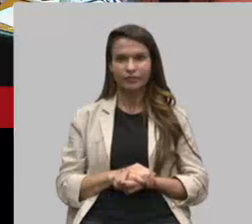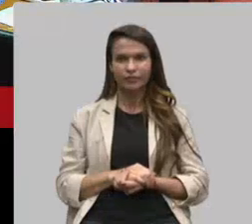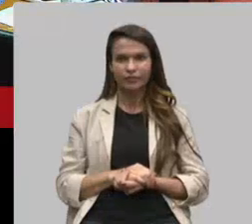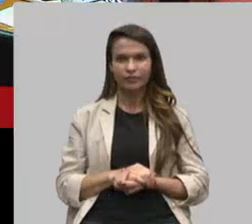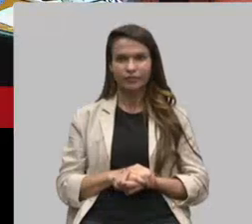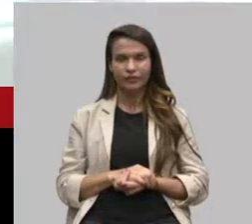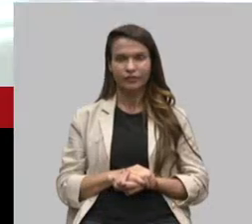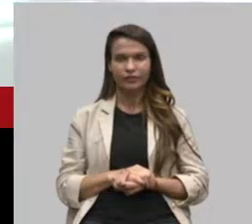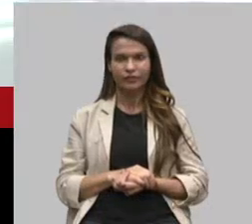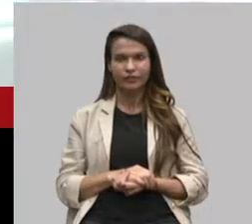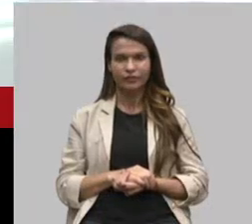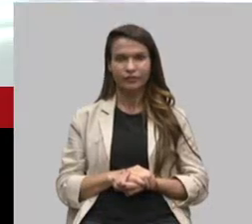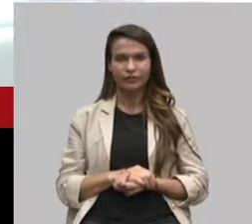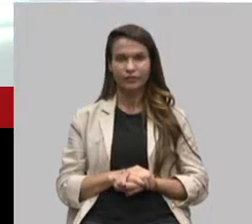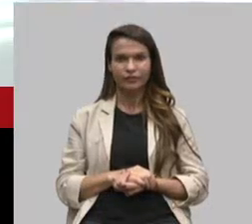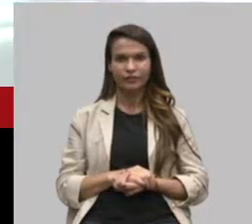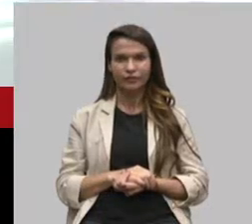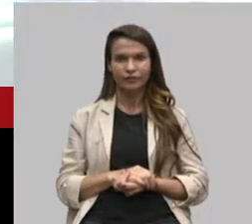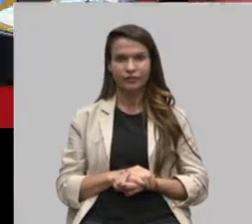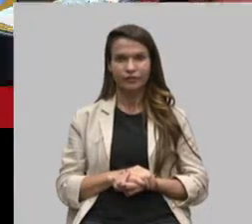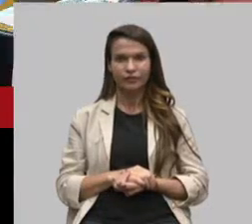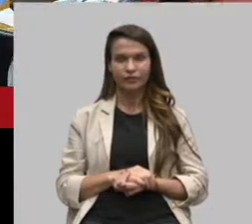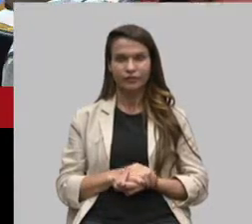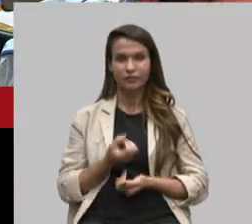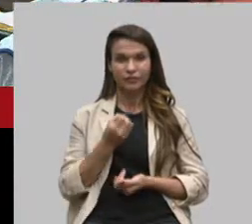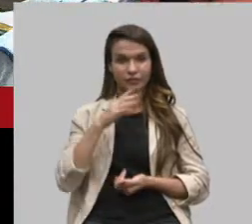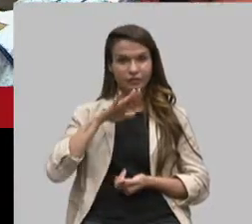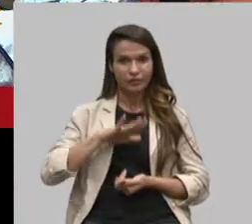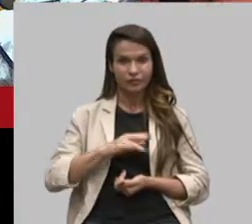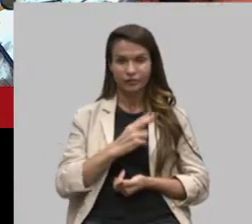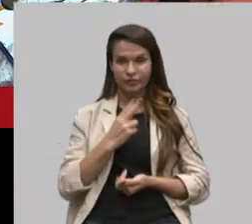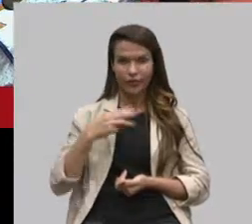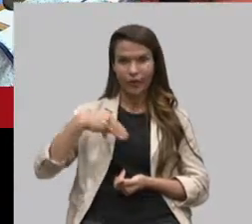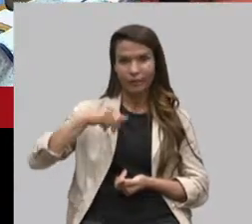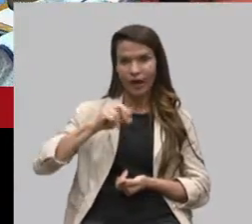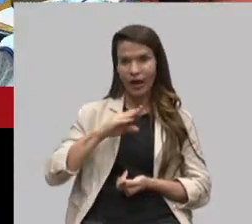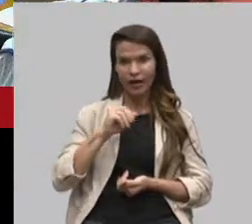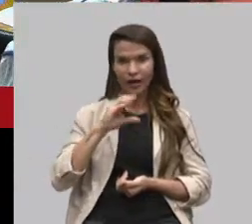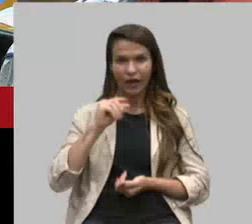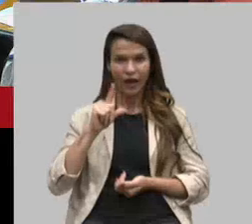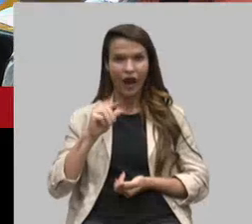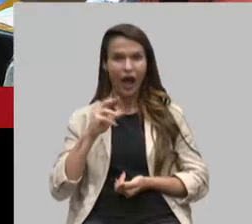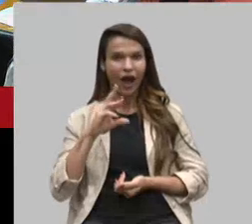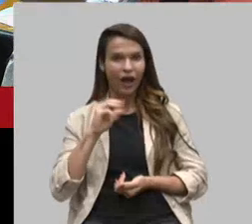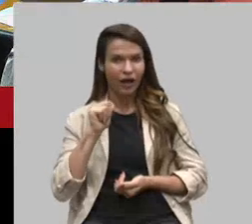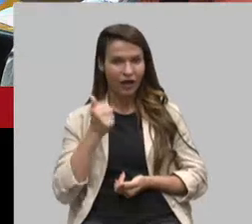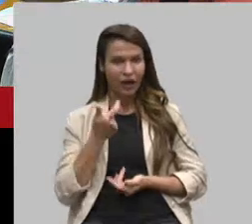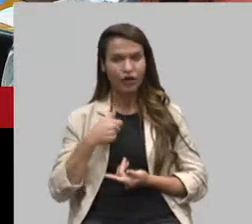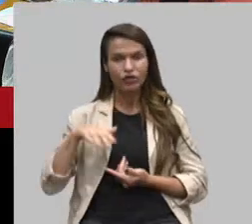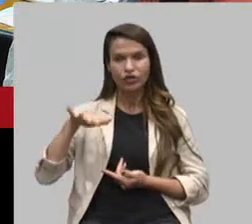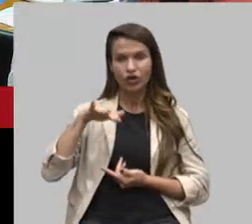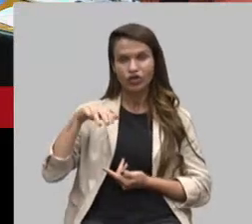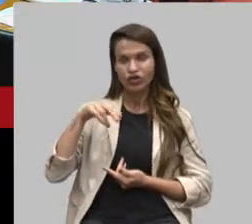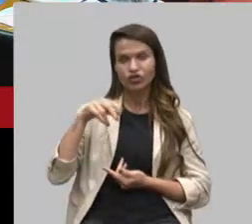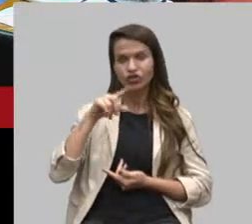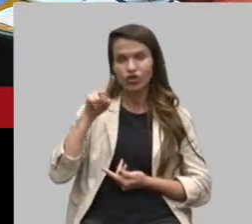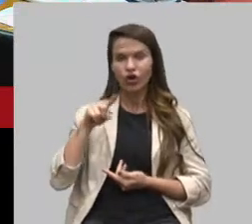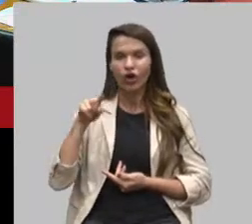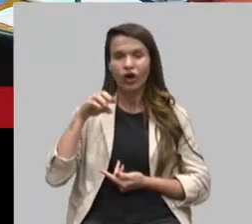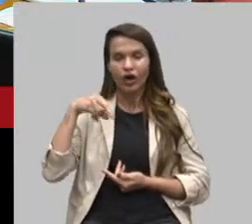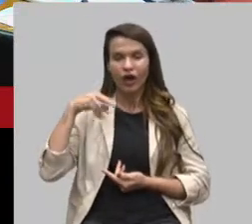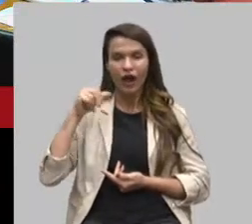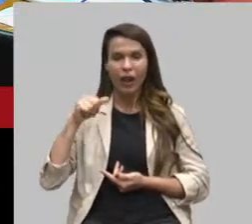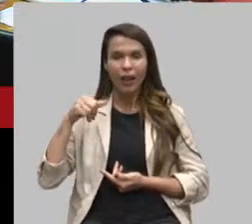obrigada pode falar Boa tarde meu nome é Maria Clara calegaro eu sou do da Zona da Mata do e eu entendo a